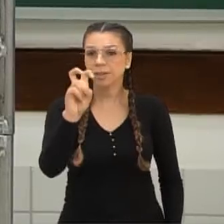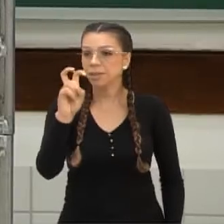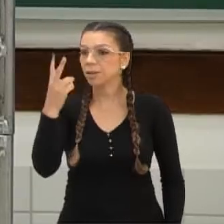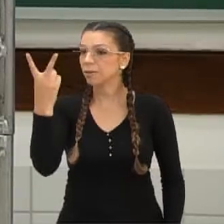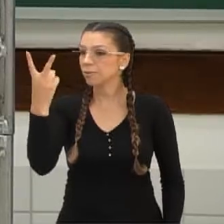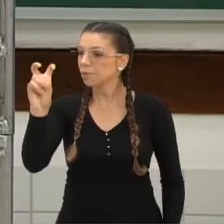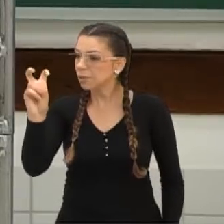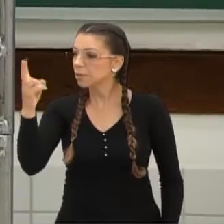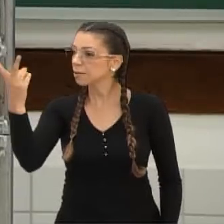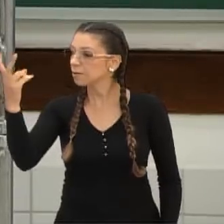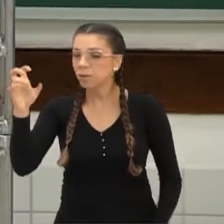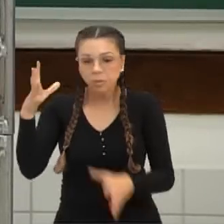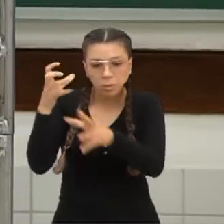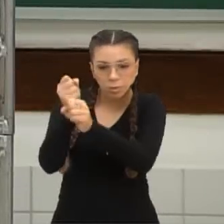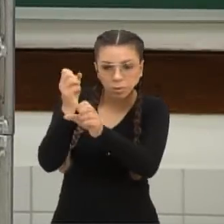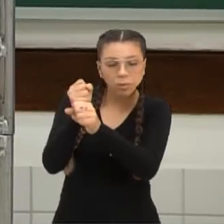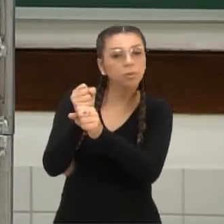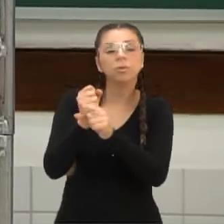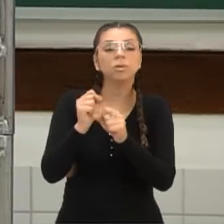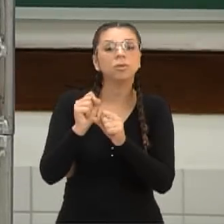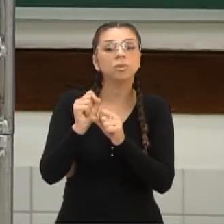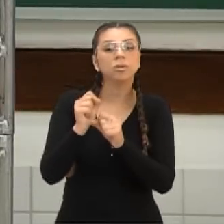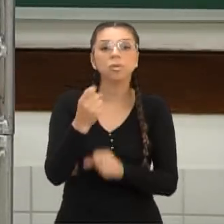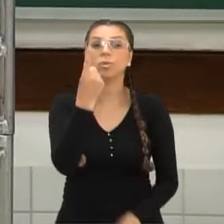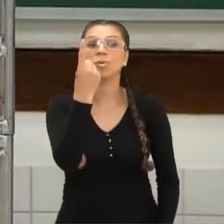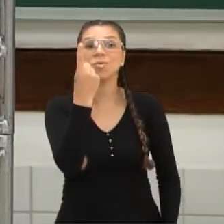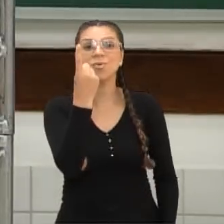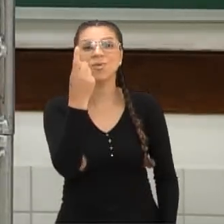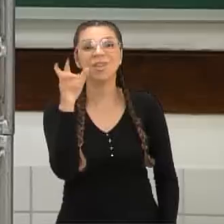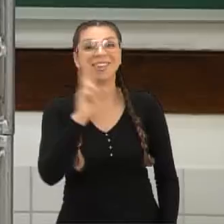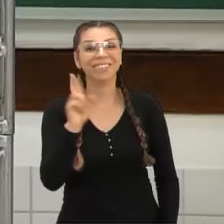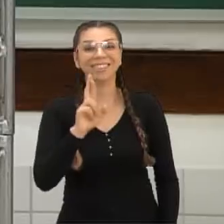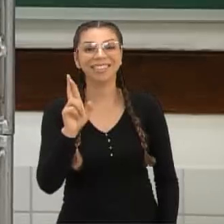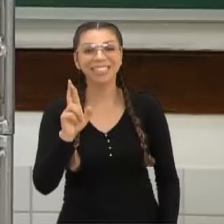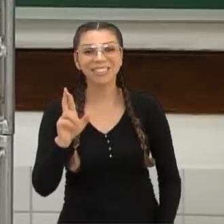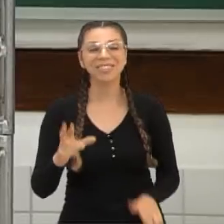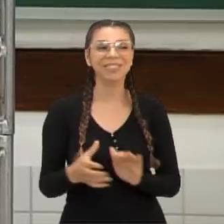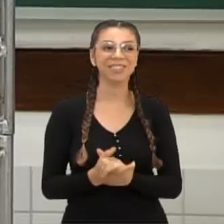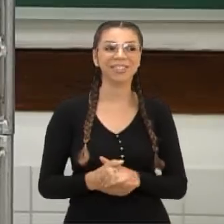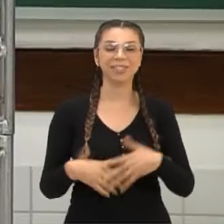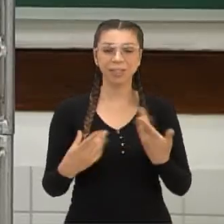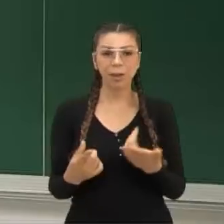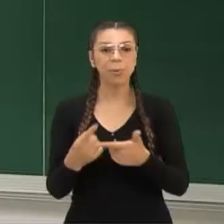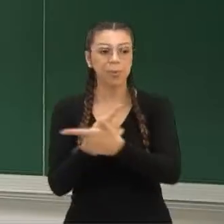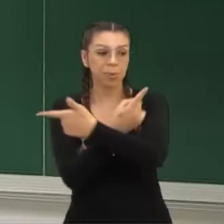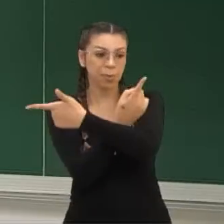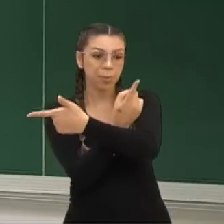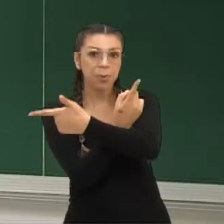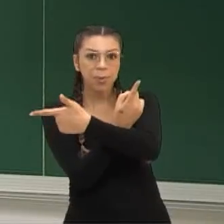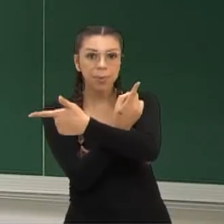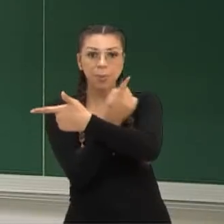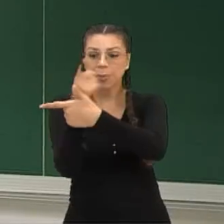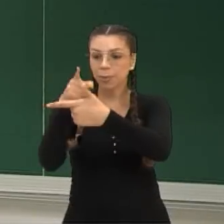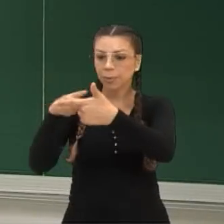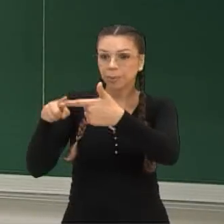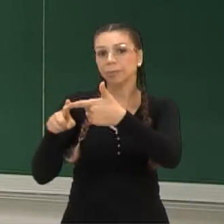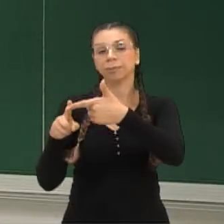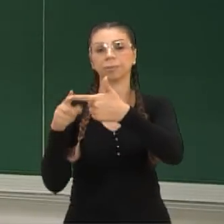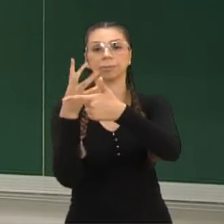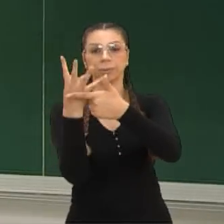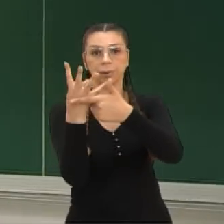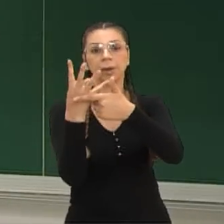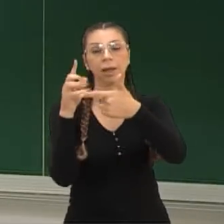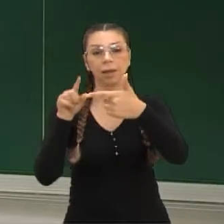essas moedinhas de 25 centavos, eu vou ter o quê? R$1. Então, 1 dividido por 4 é 0,25,